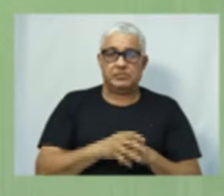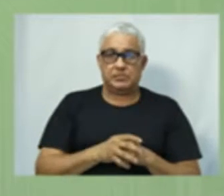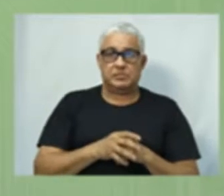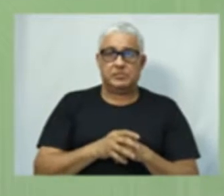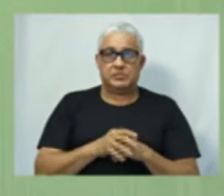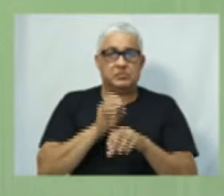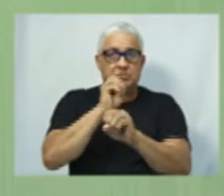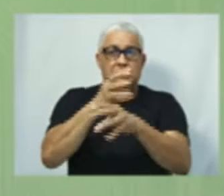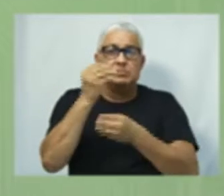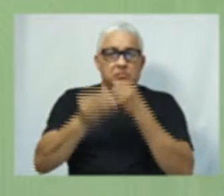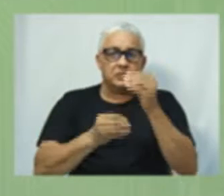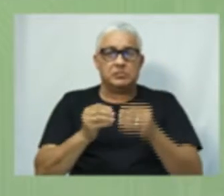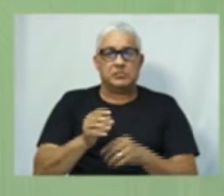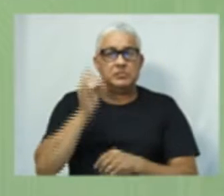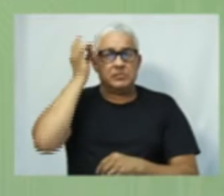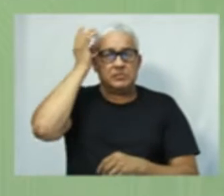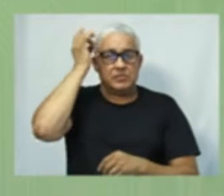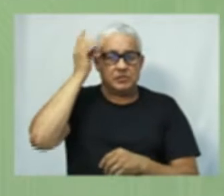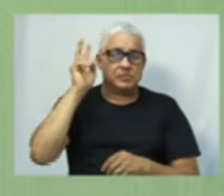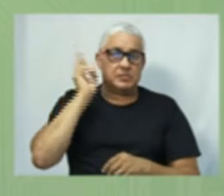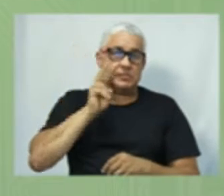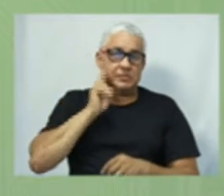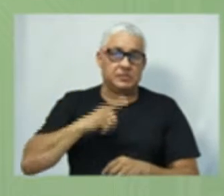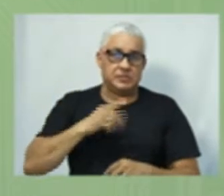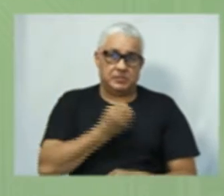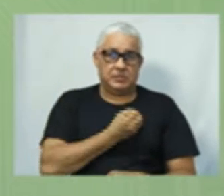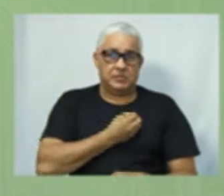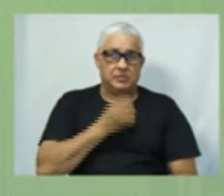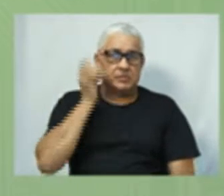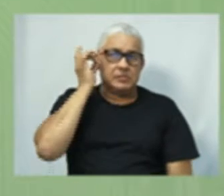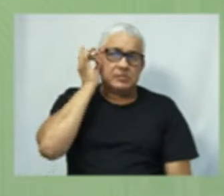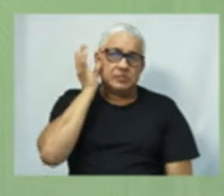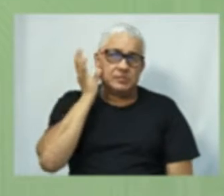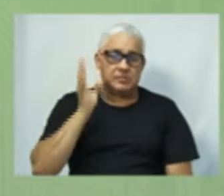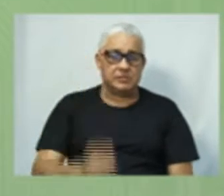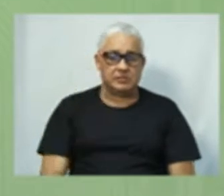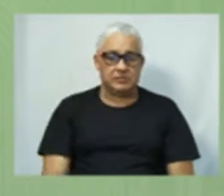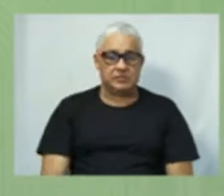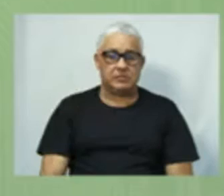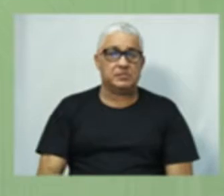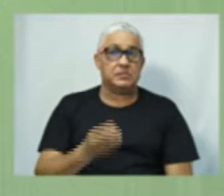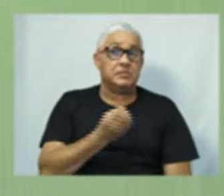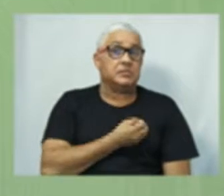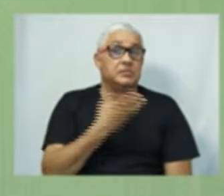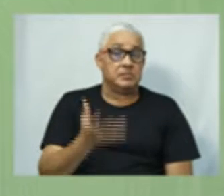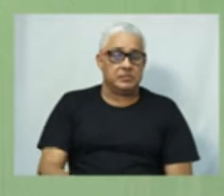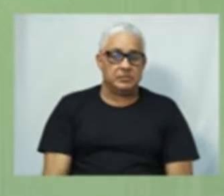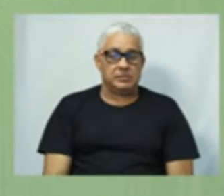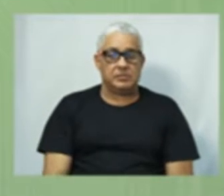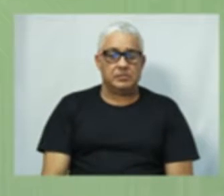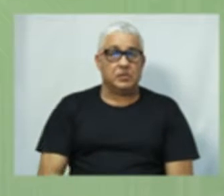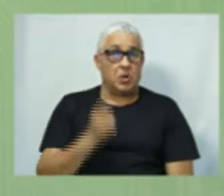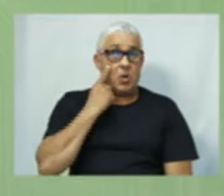mais fácil. Lembra que eu falei? Tinha um número mágico que facilitava? Que número mágico é esse? Esse aqui,